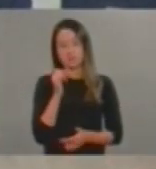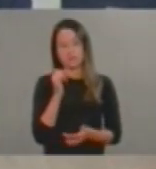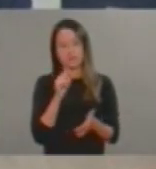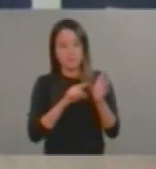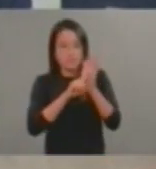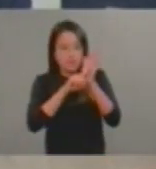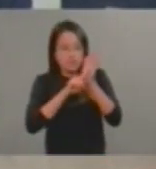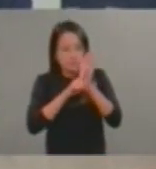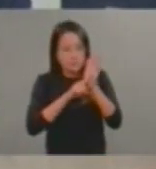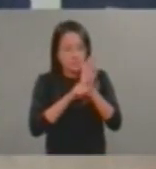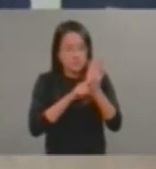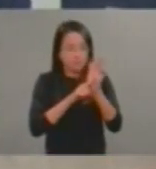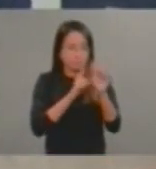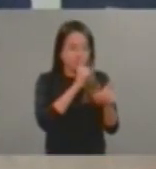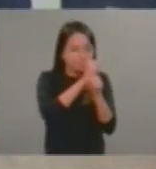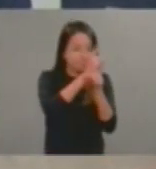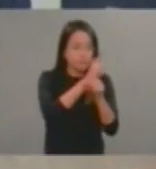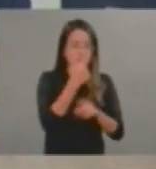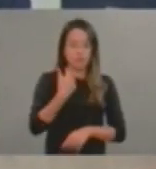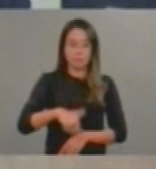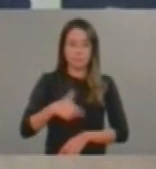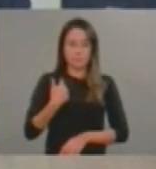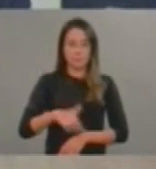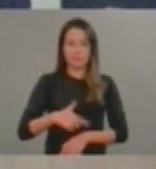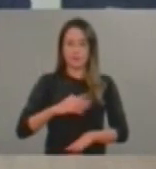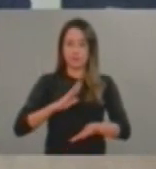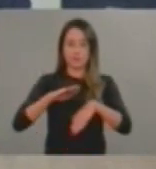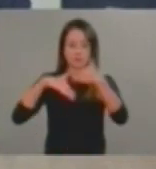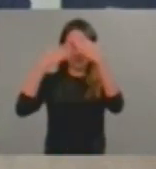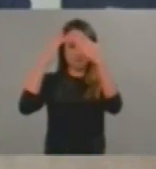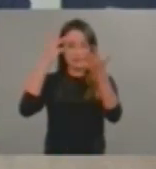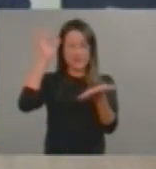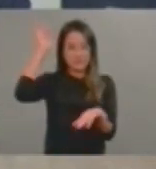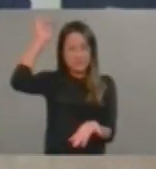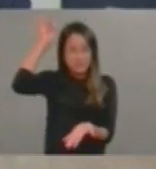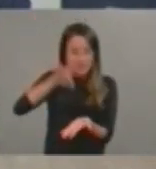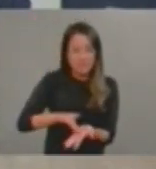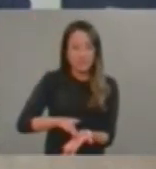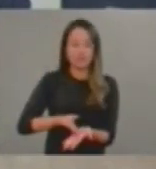não existe um crescimento real, como Vossa Excelência deve ter colocado.